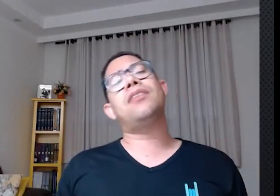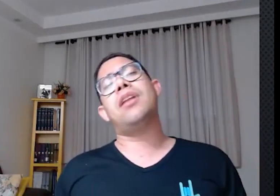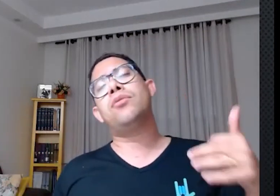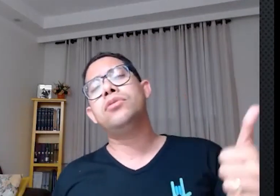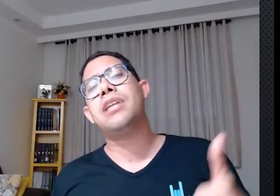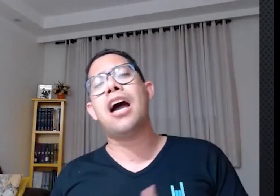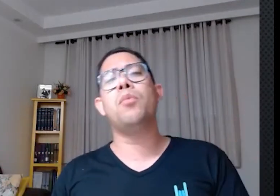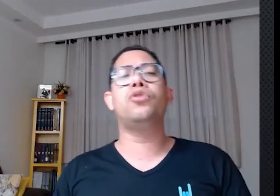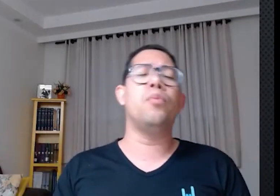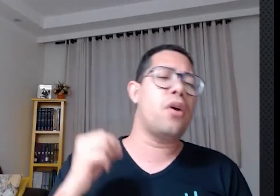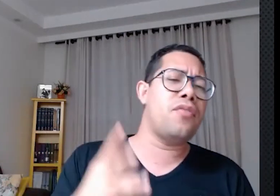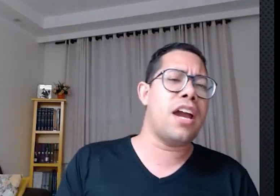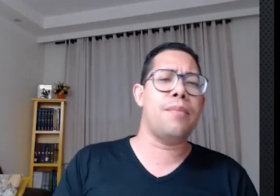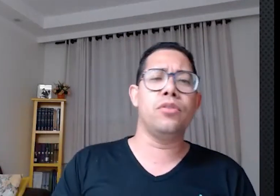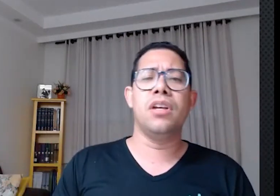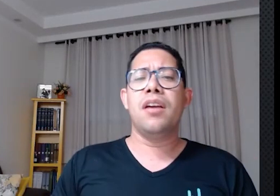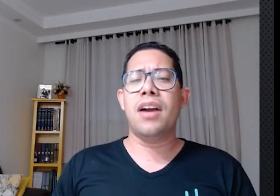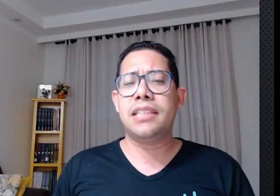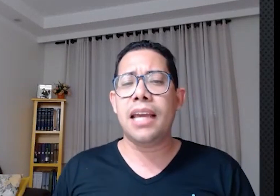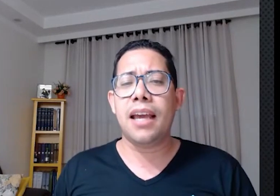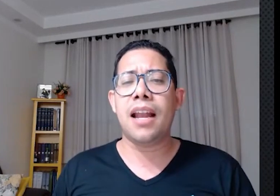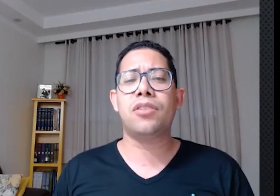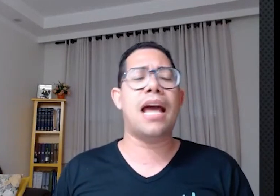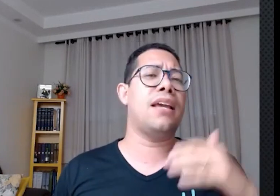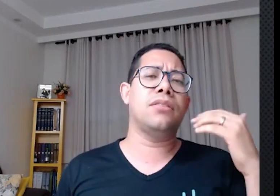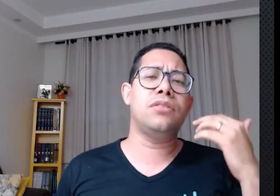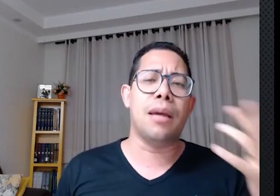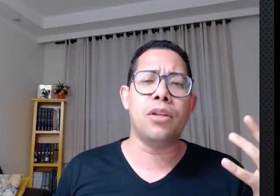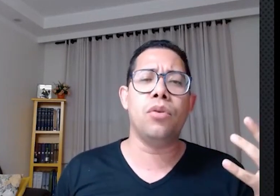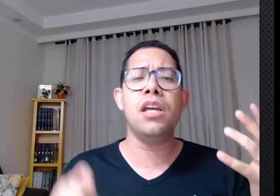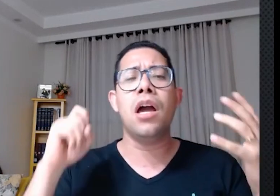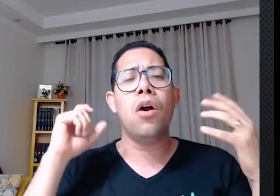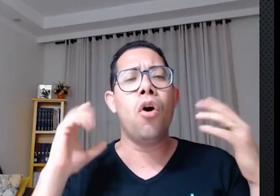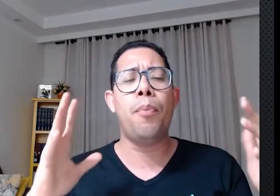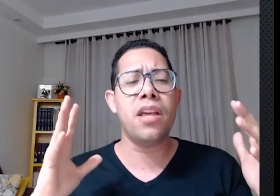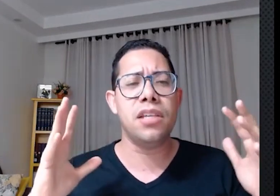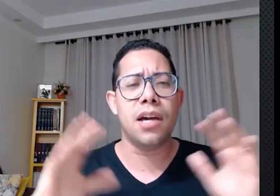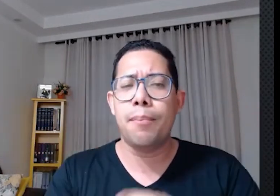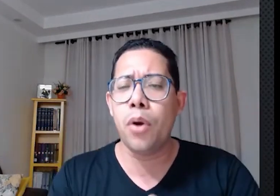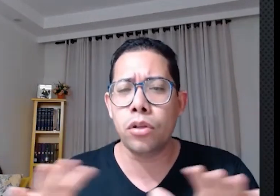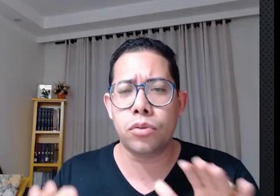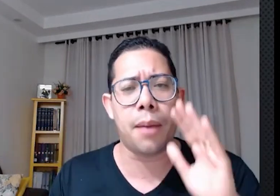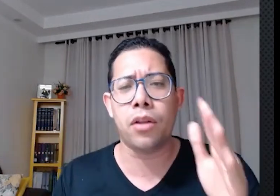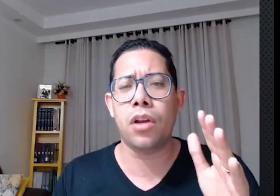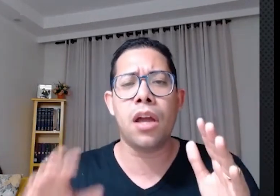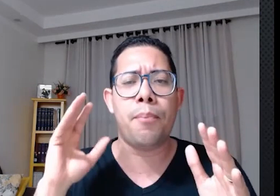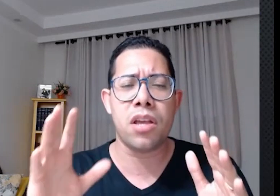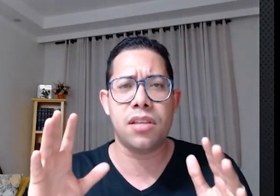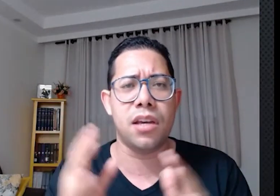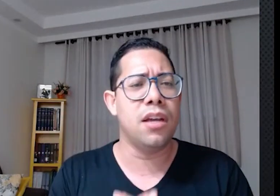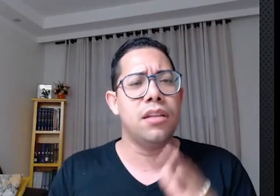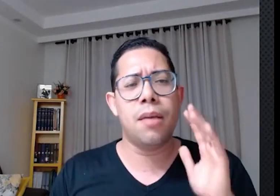vai estar relacionado com salmos, com provérbios, vai ser relacionado à questão de sabedoria ou poesia. Pronto,